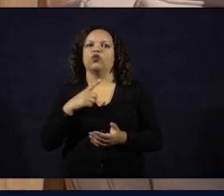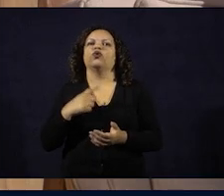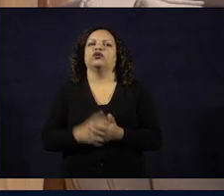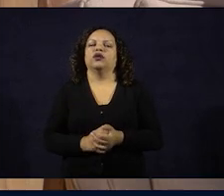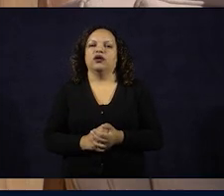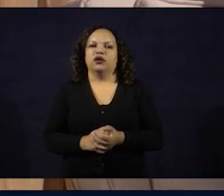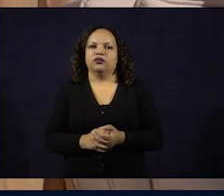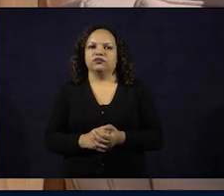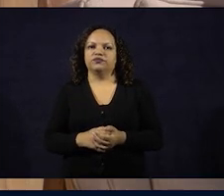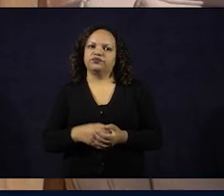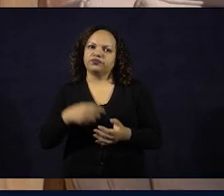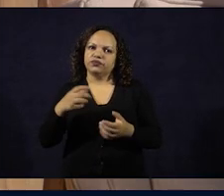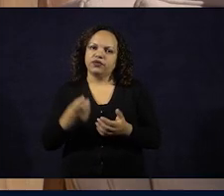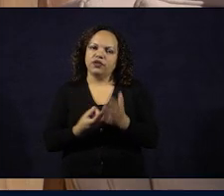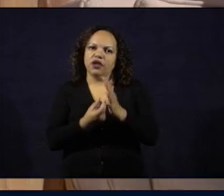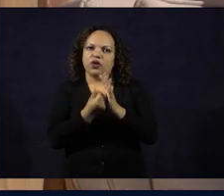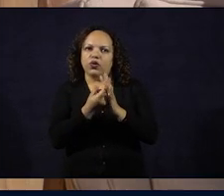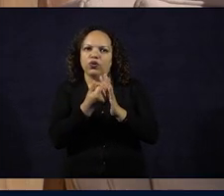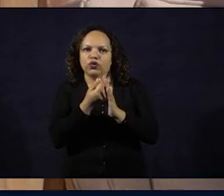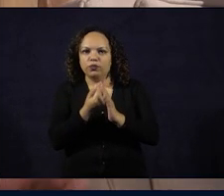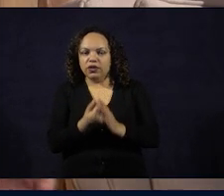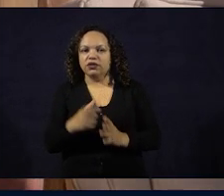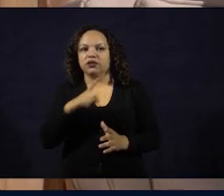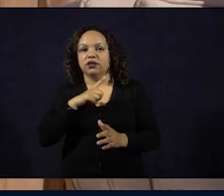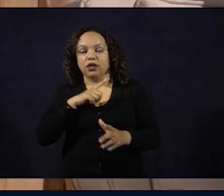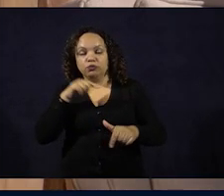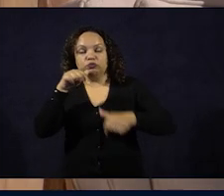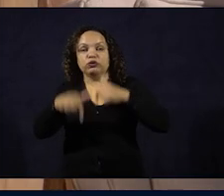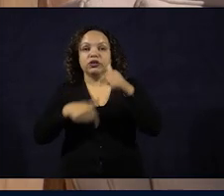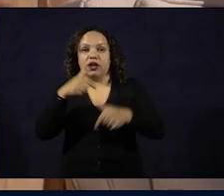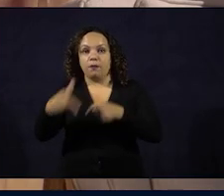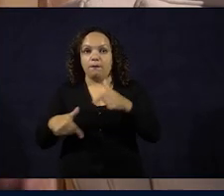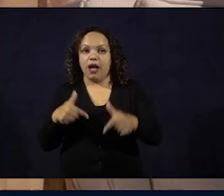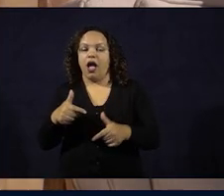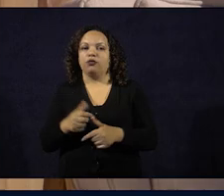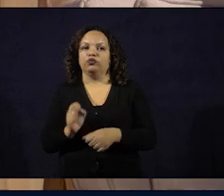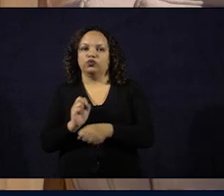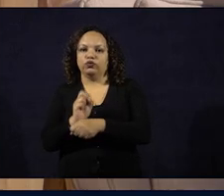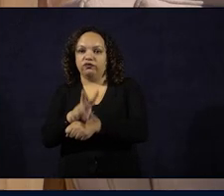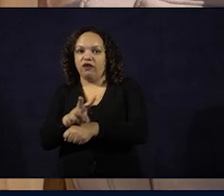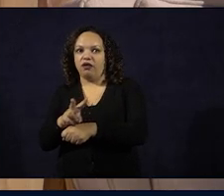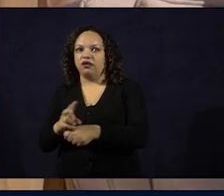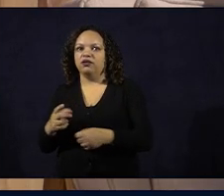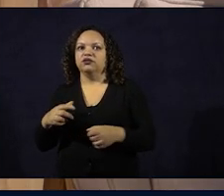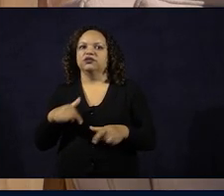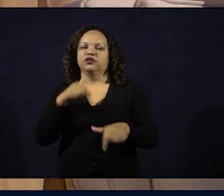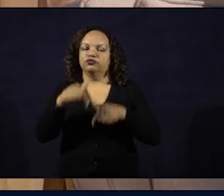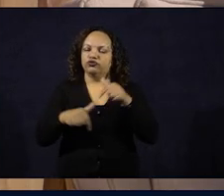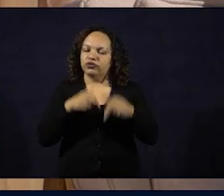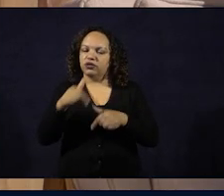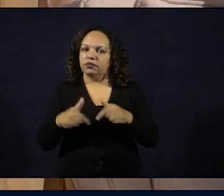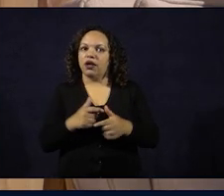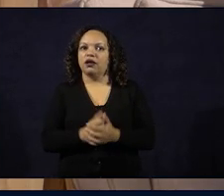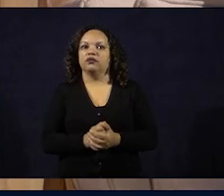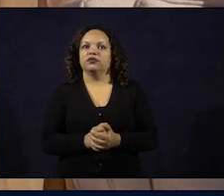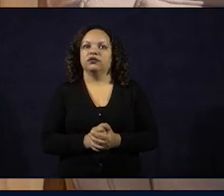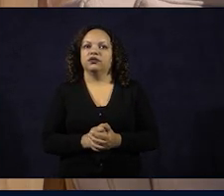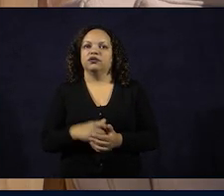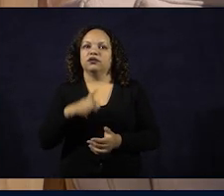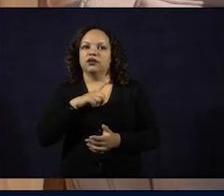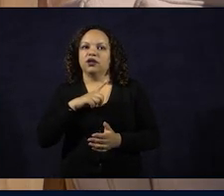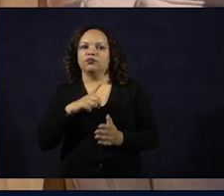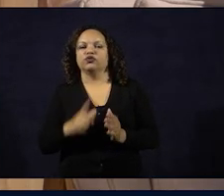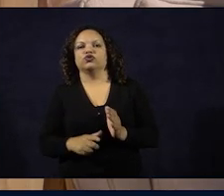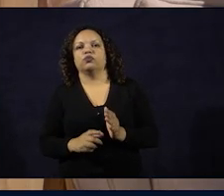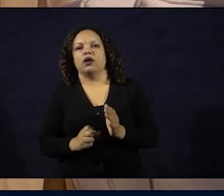econômica. Estamos gerando aí milhões de vagas de emprego. Nesses últimos 3 anos e meio foram mais de 5,5 milhões de empregos gerados. Temos com a